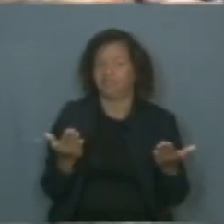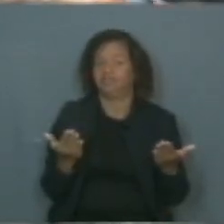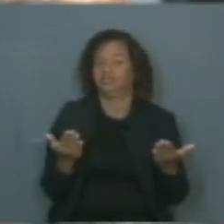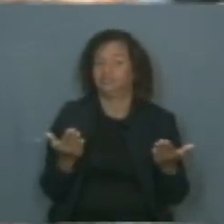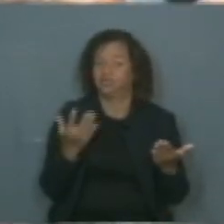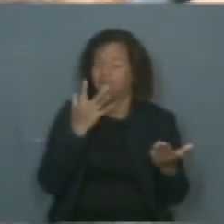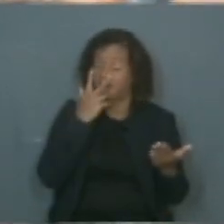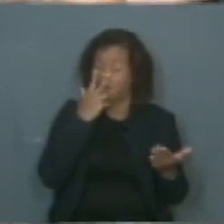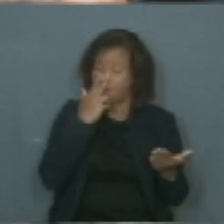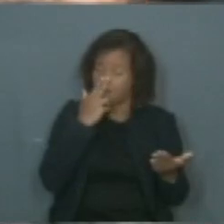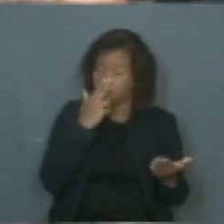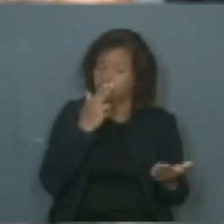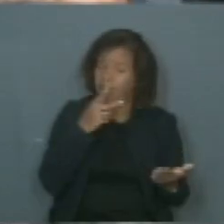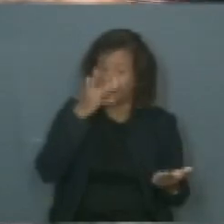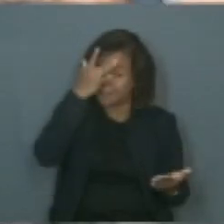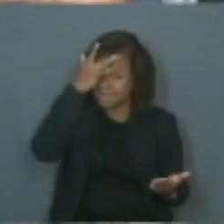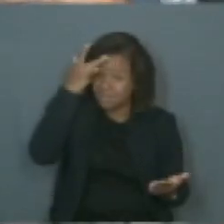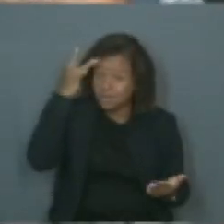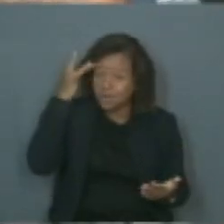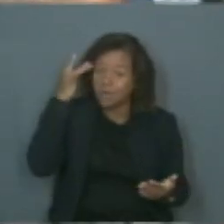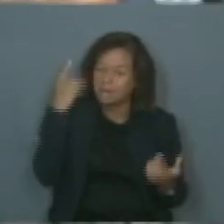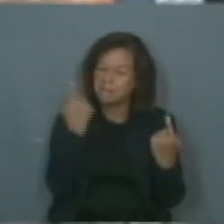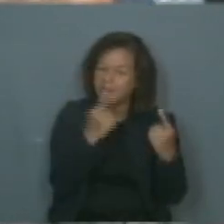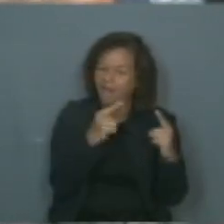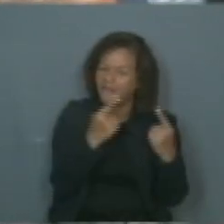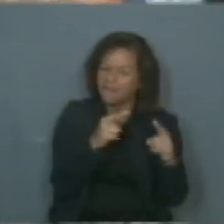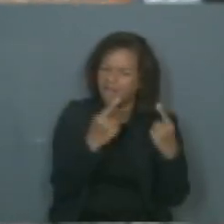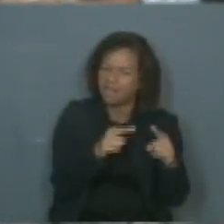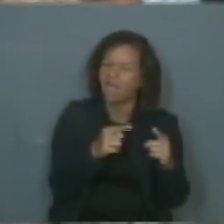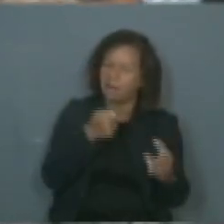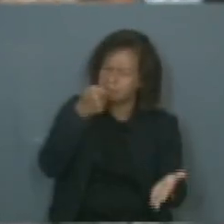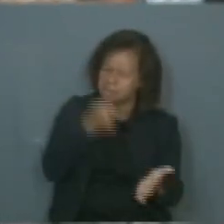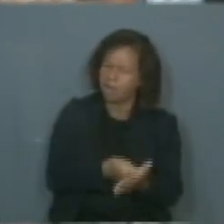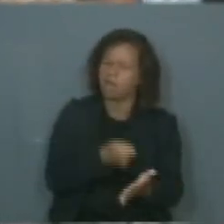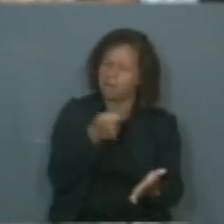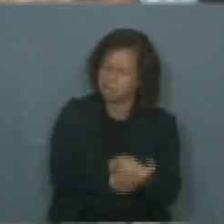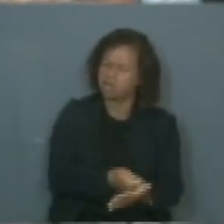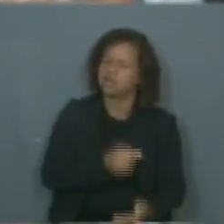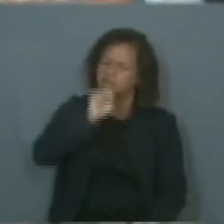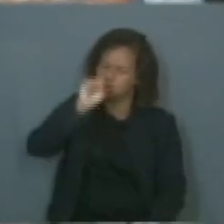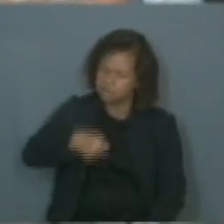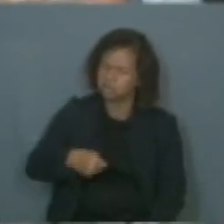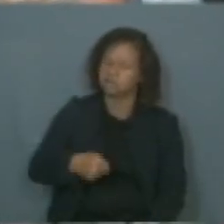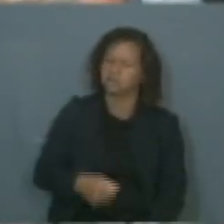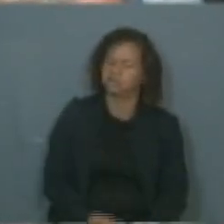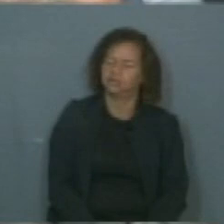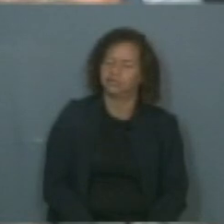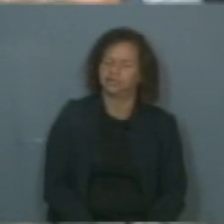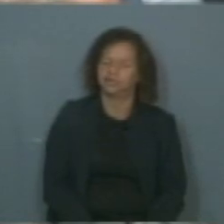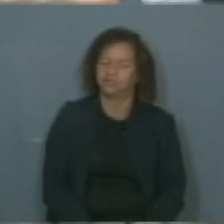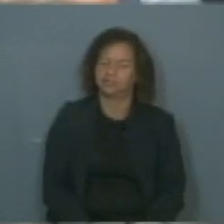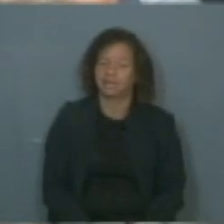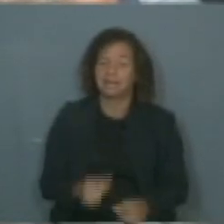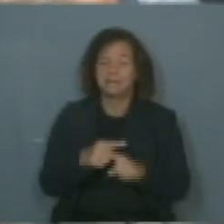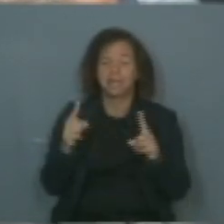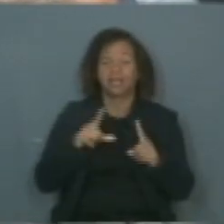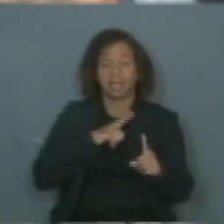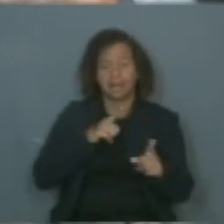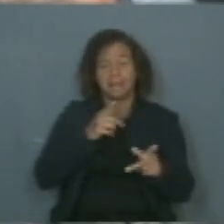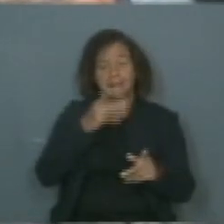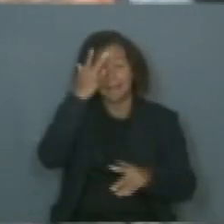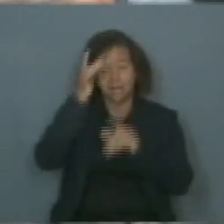Eu acho que as pessoas que realmente provocaram e fizeram têm que ser duramente penalizadas. Mas tem pessoas